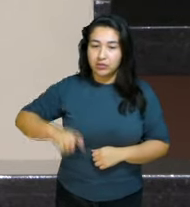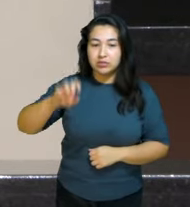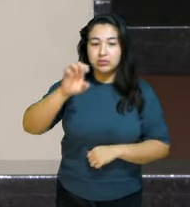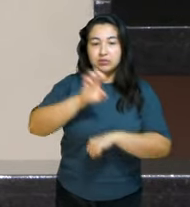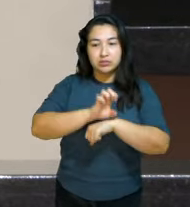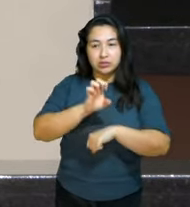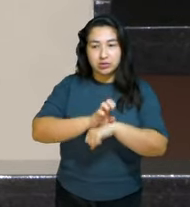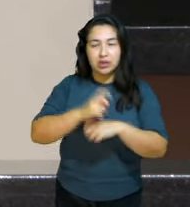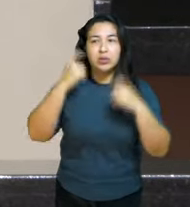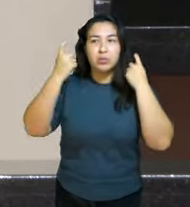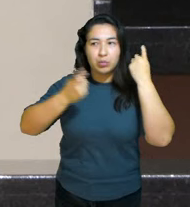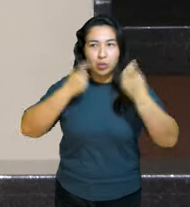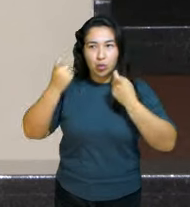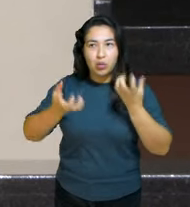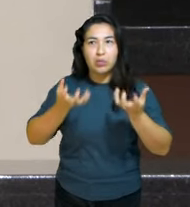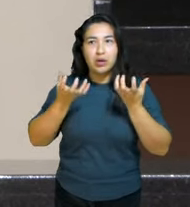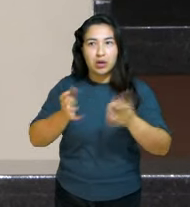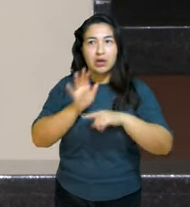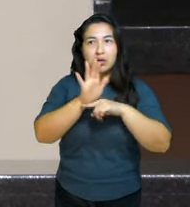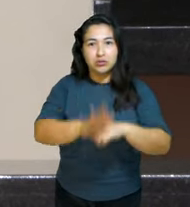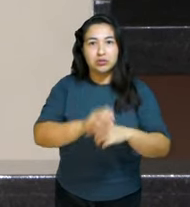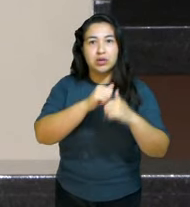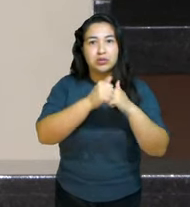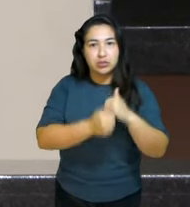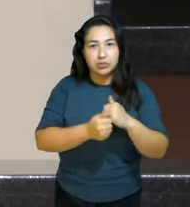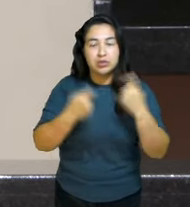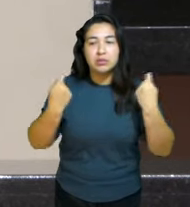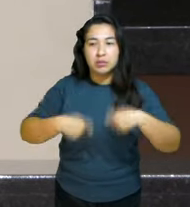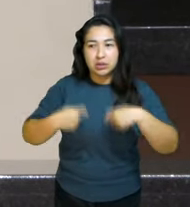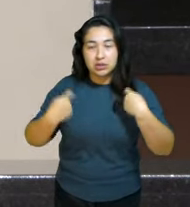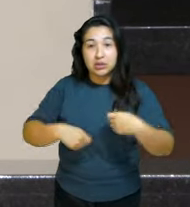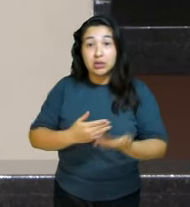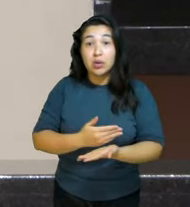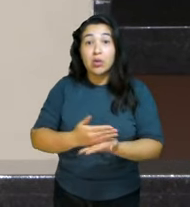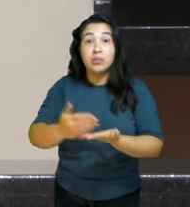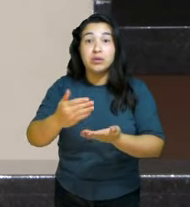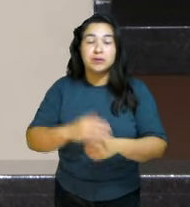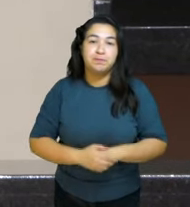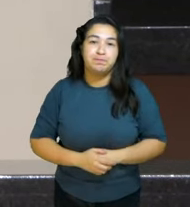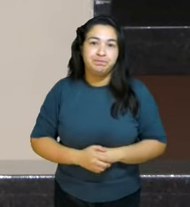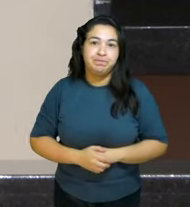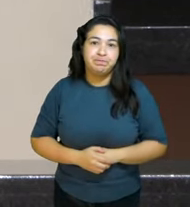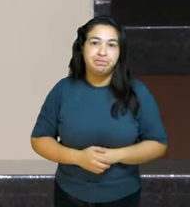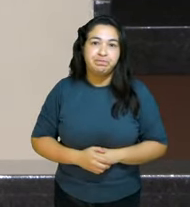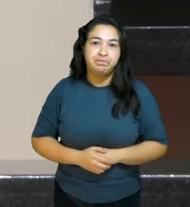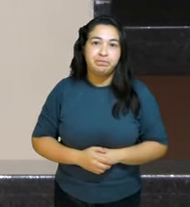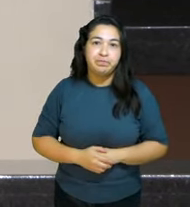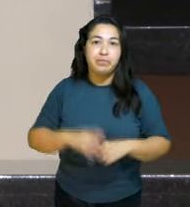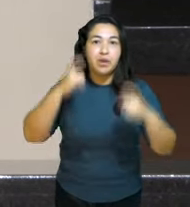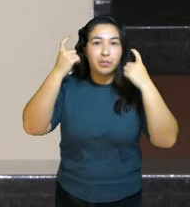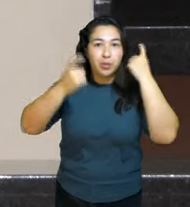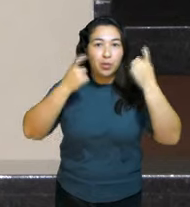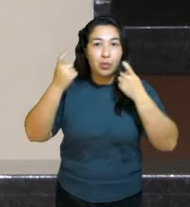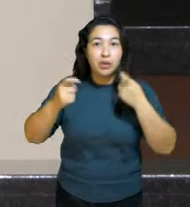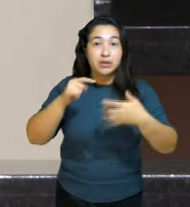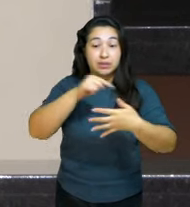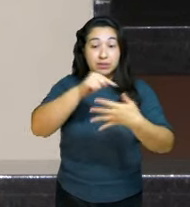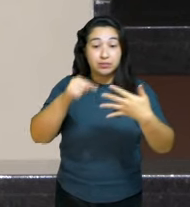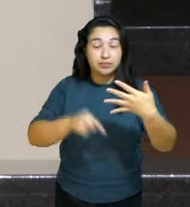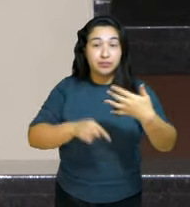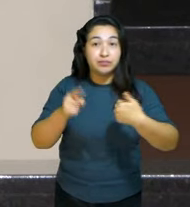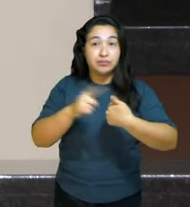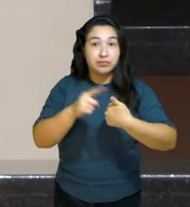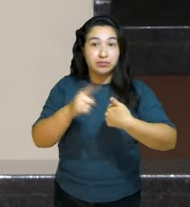esporte, tem que começar a acontecer, a preocupação com o esporte. E aí vem alguns motivos. A preocupação é com a